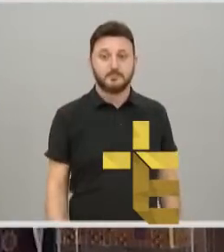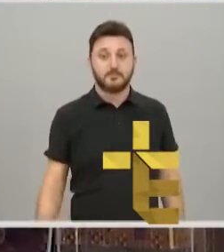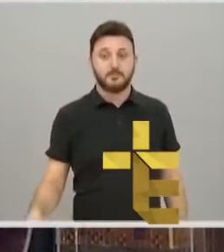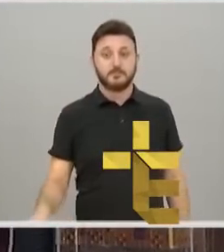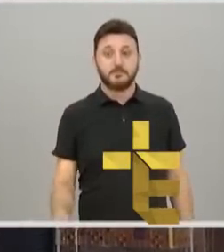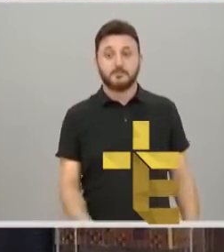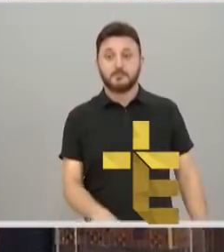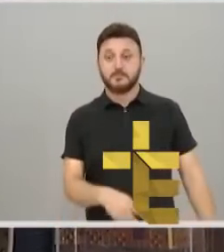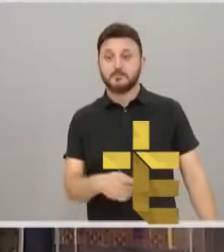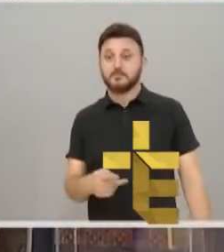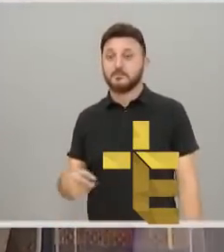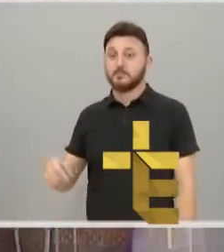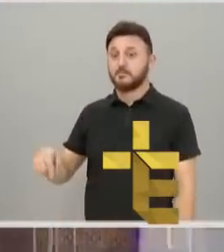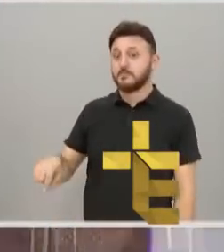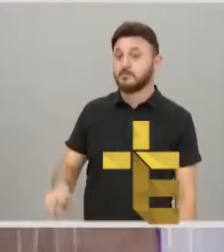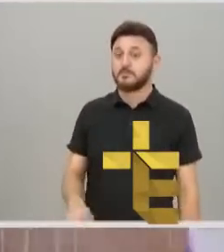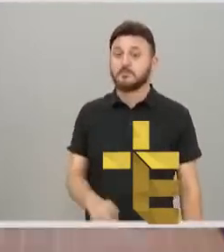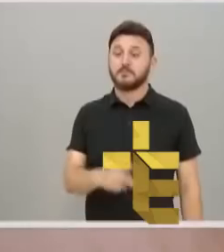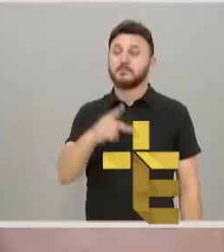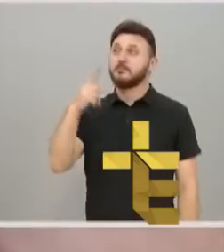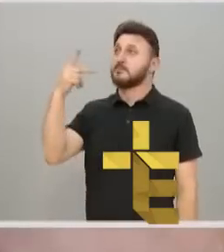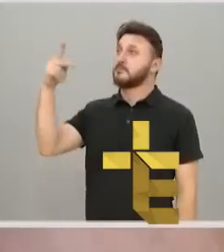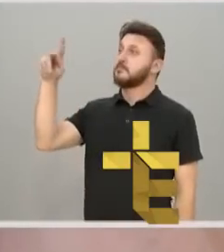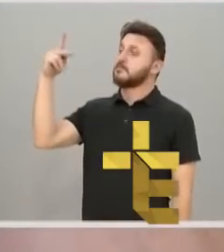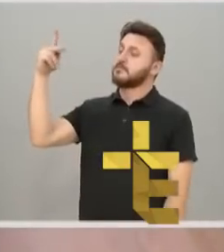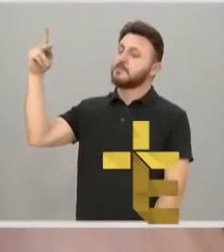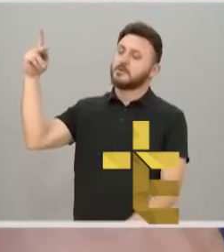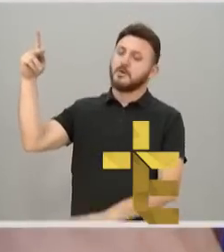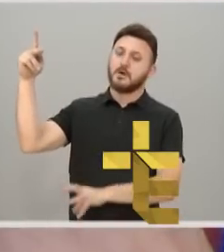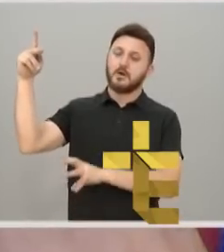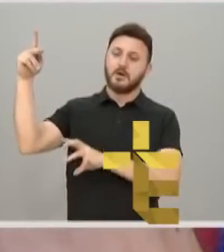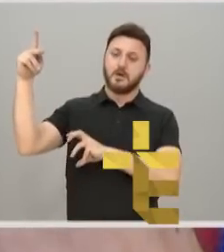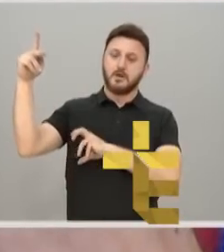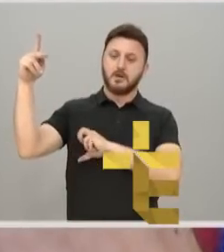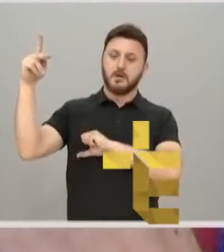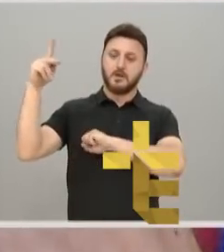O teu amor me